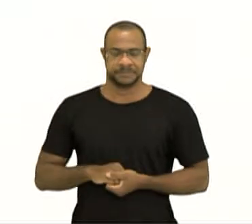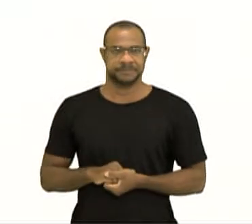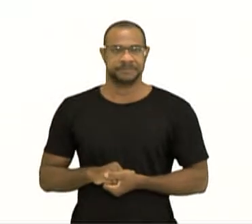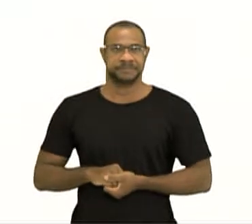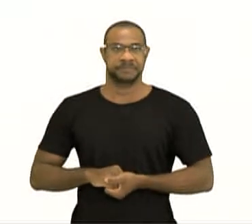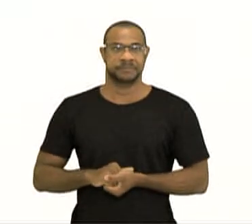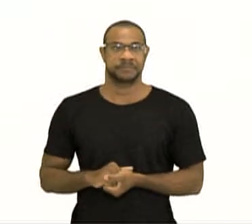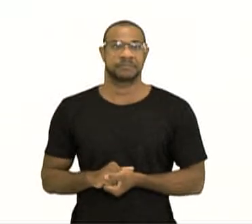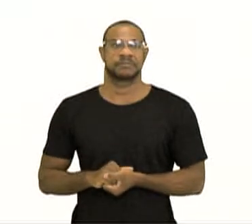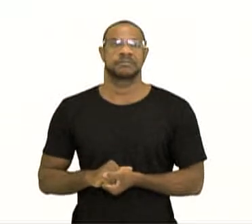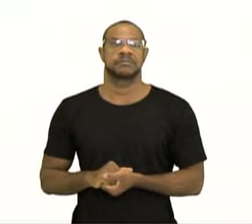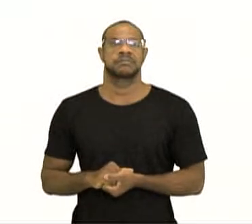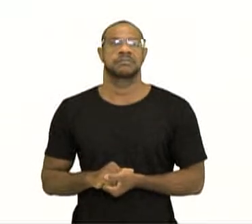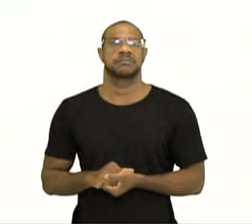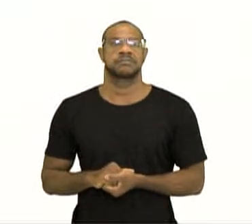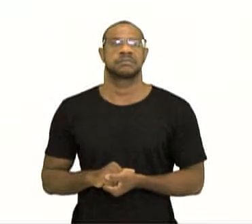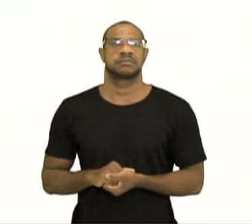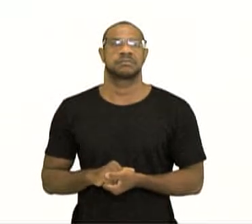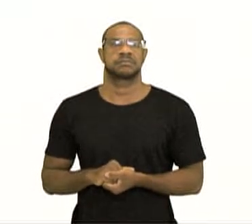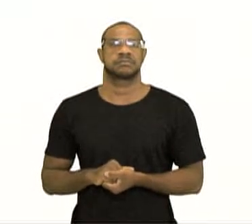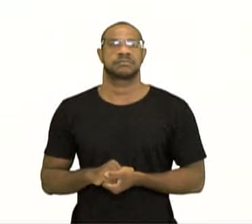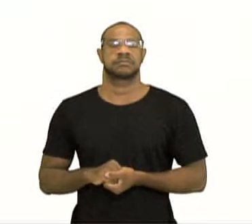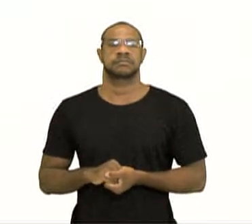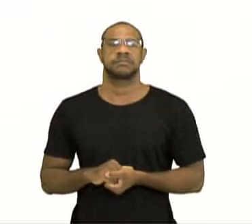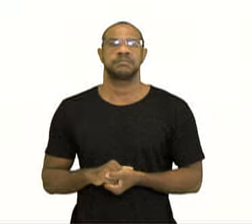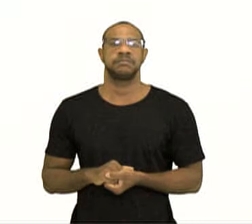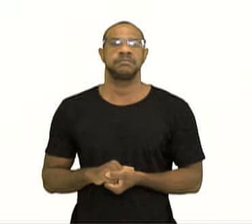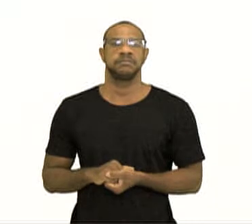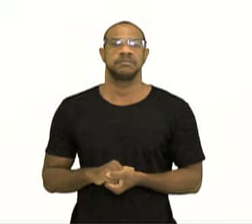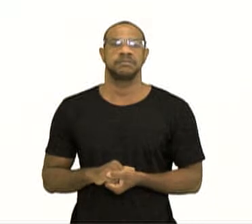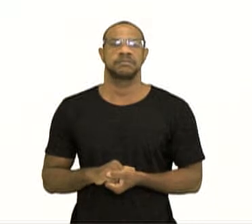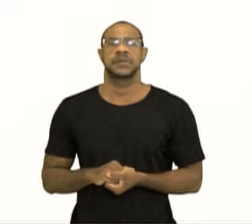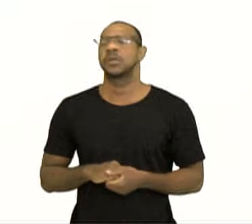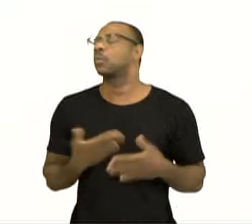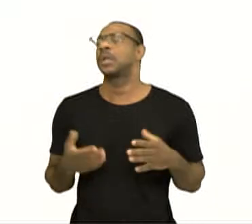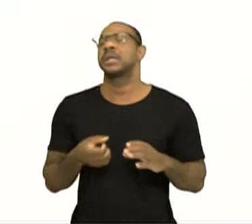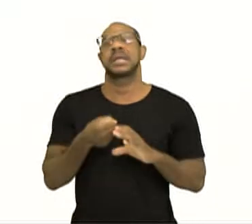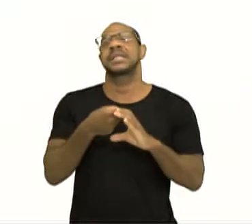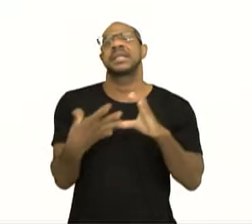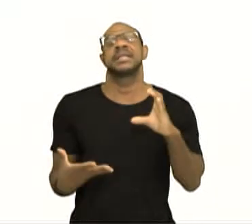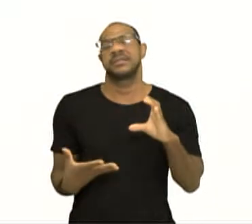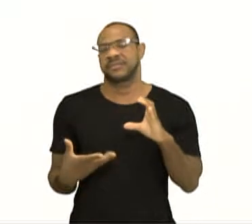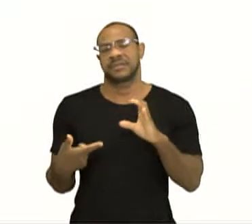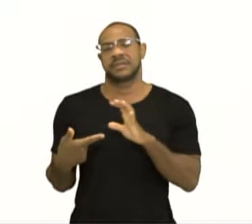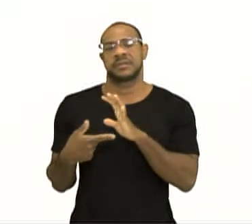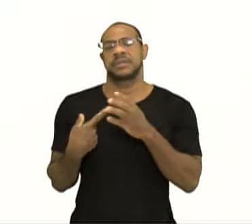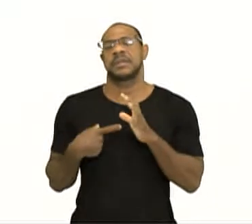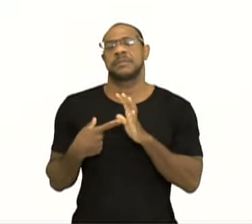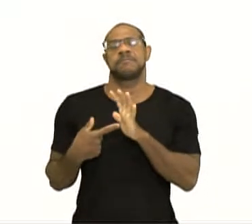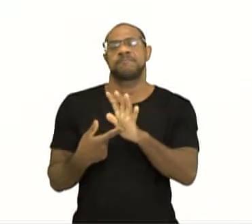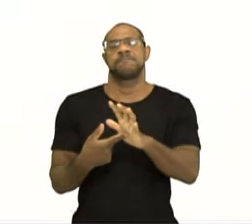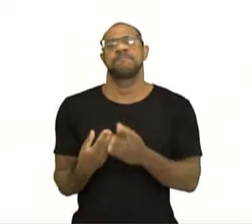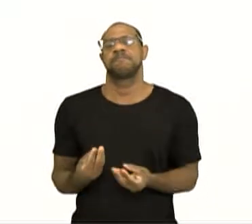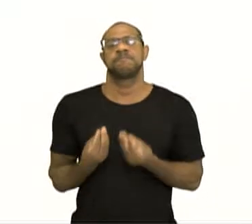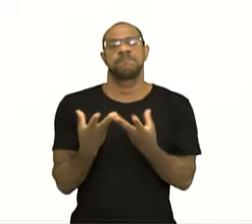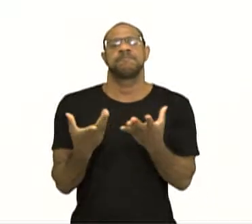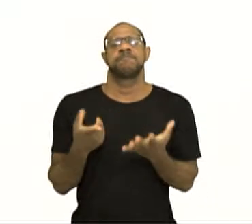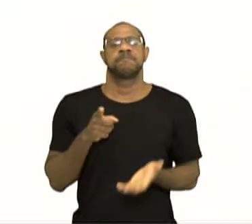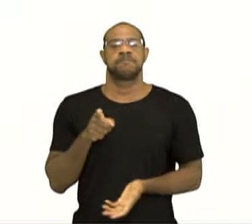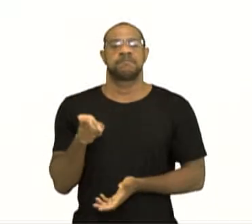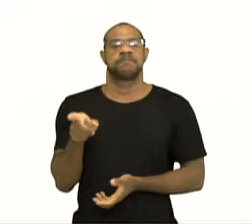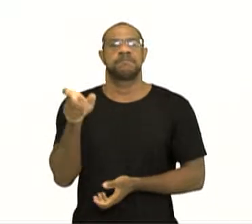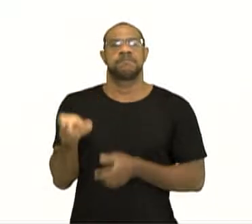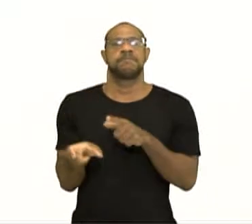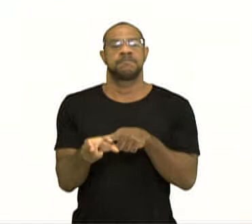What characteristics are given to Anna? Quais características são dadas a Anna? Young and